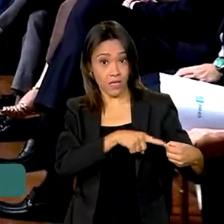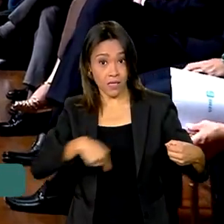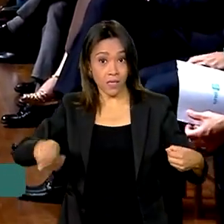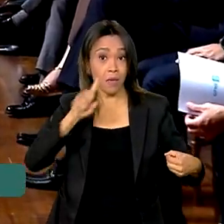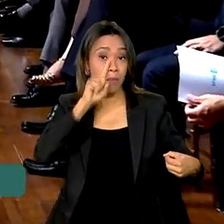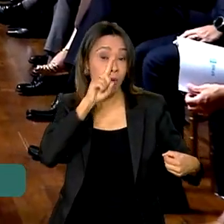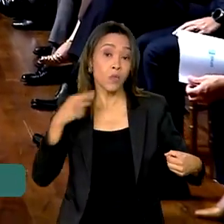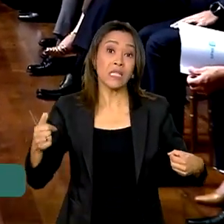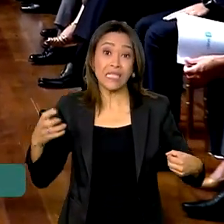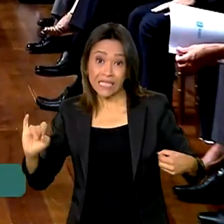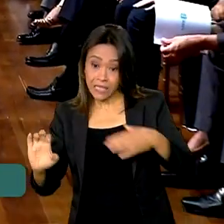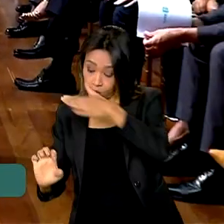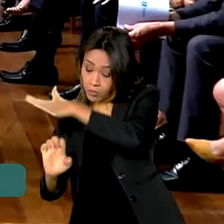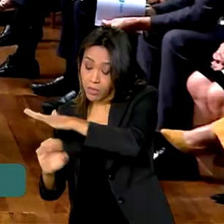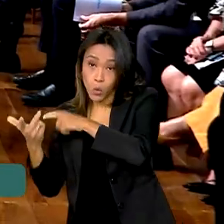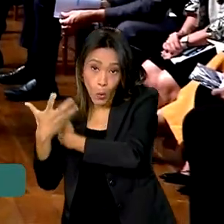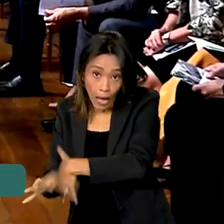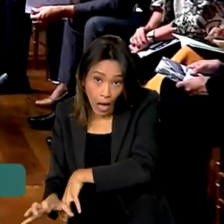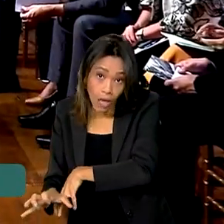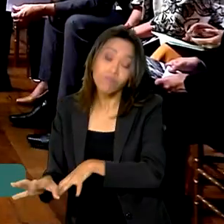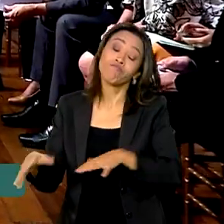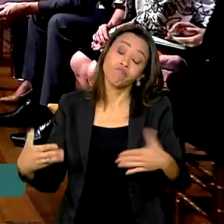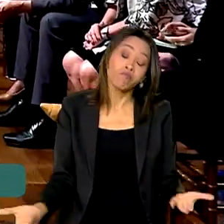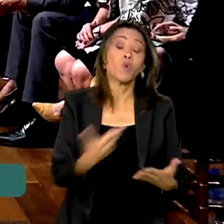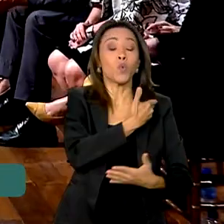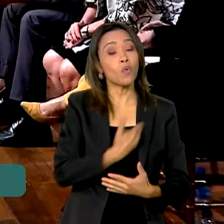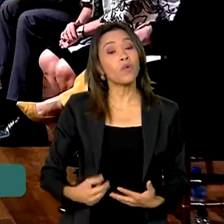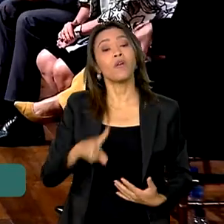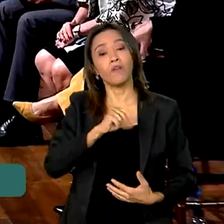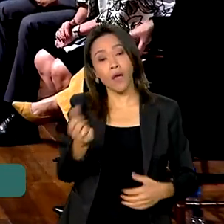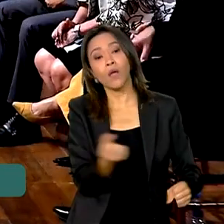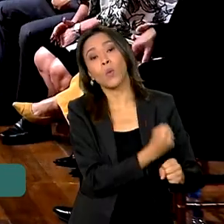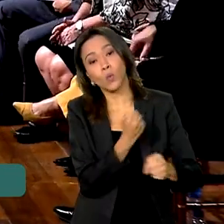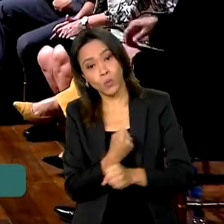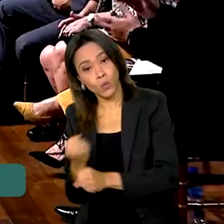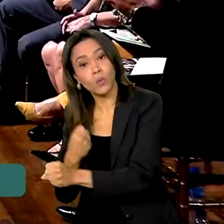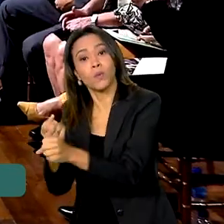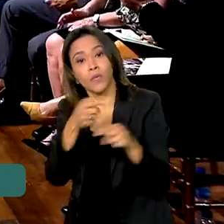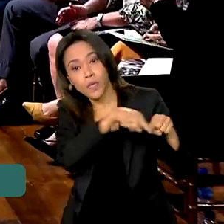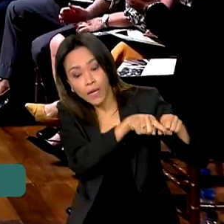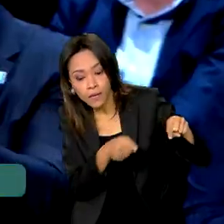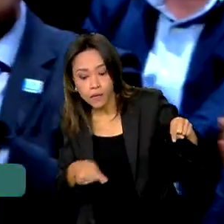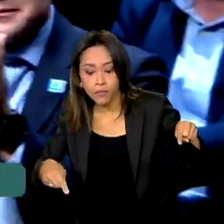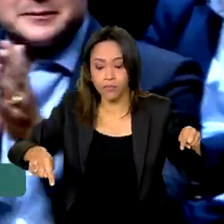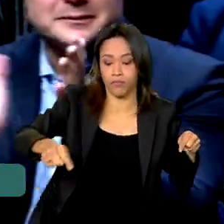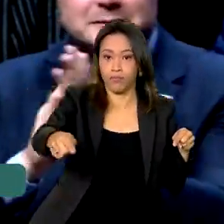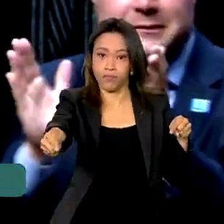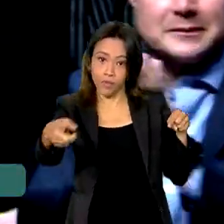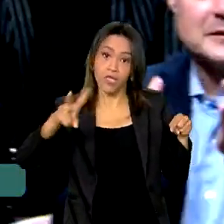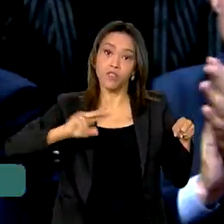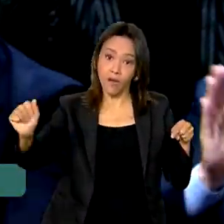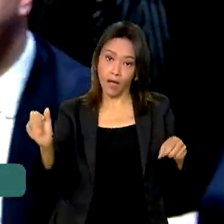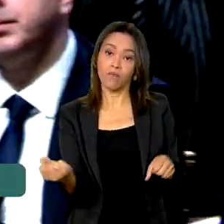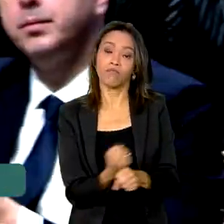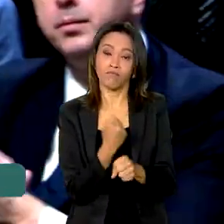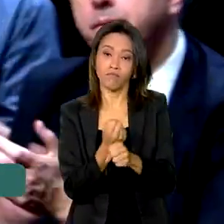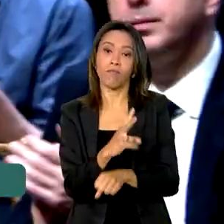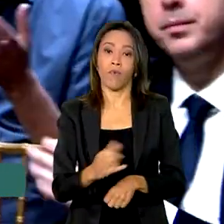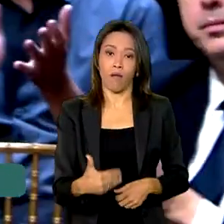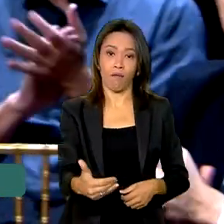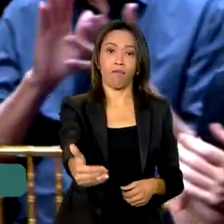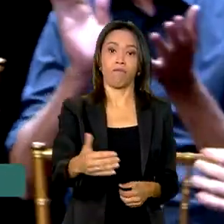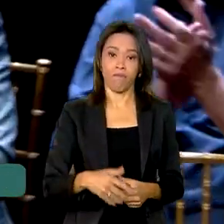que é roer o osso, o governo vai roer o osso e a gente vai fazer essa estrada.